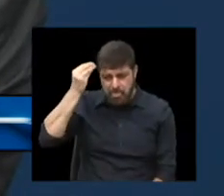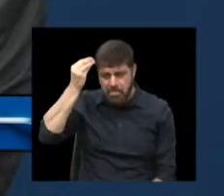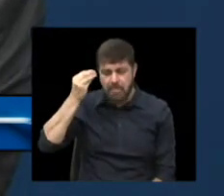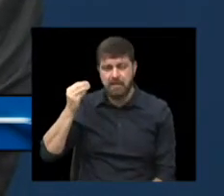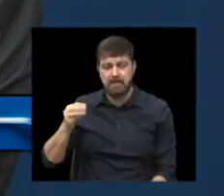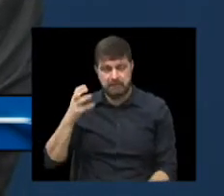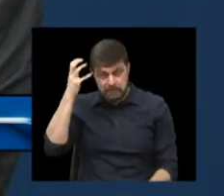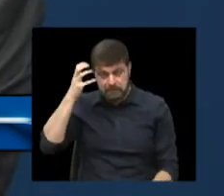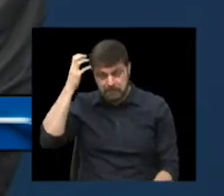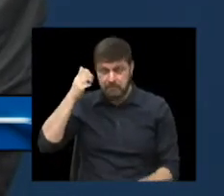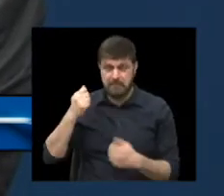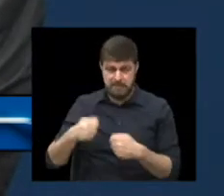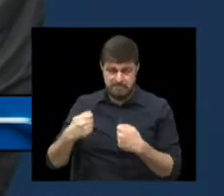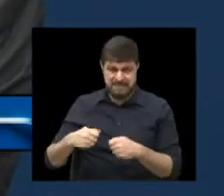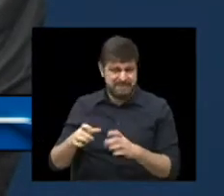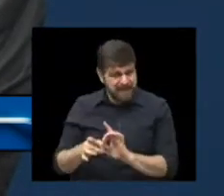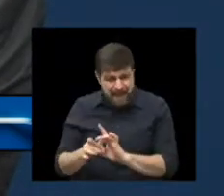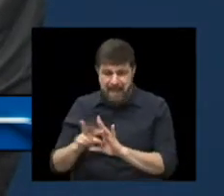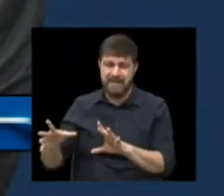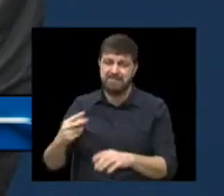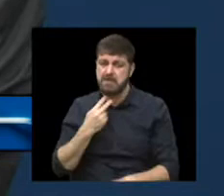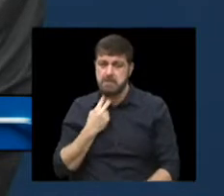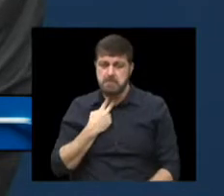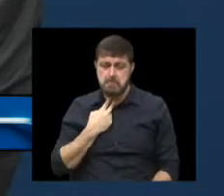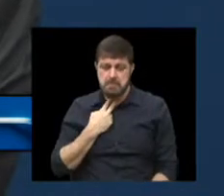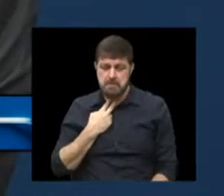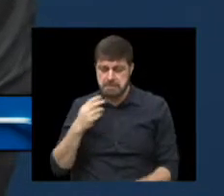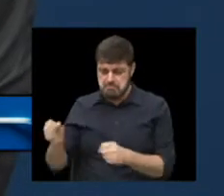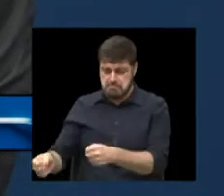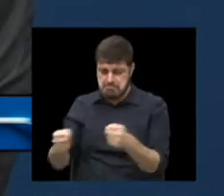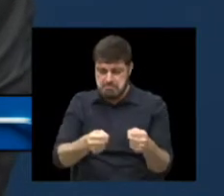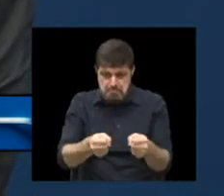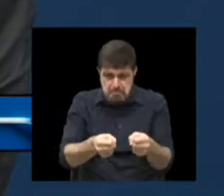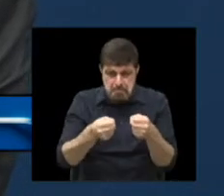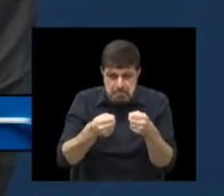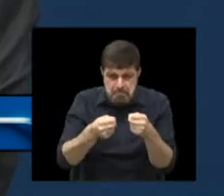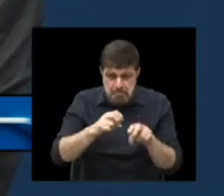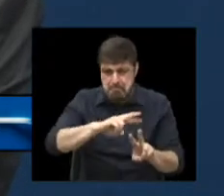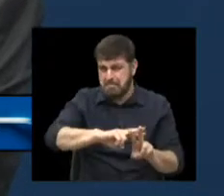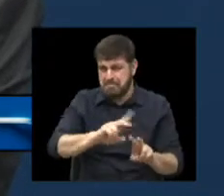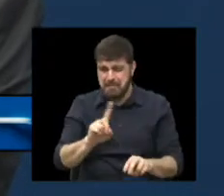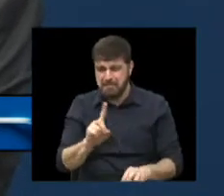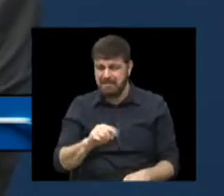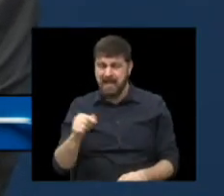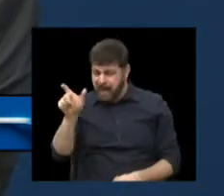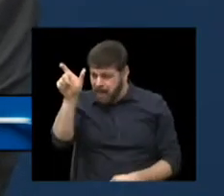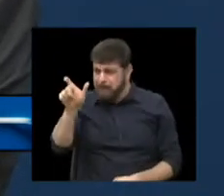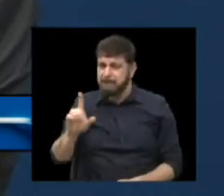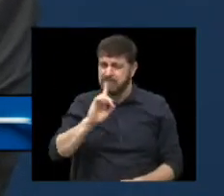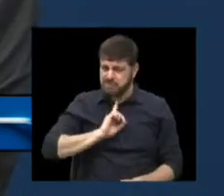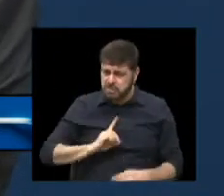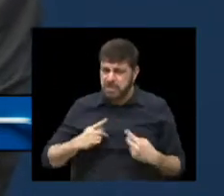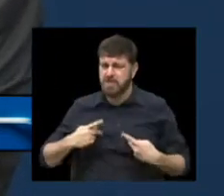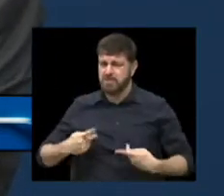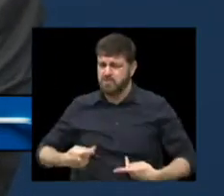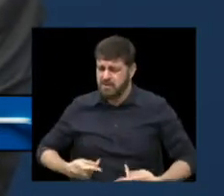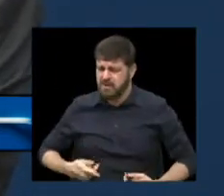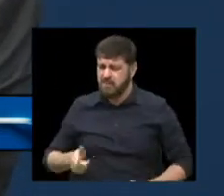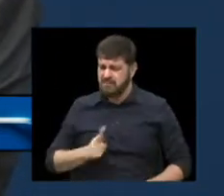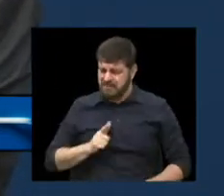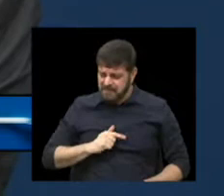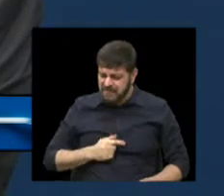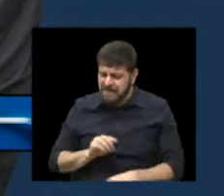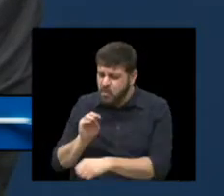mental possam ser tratadas em liberdade, com dignidade, com respeito aos seus direitos humanos, a todos os seus direitos fundamentais, que essas